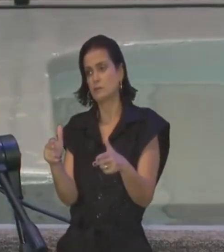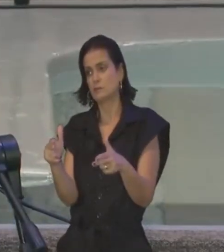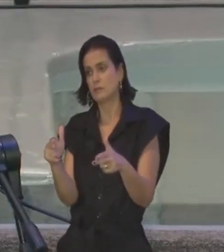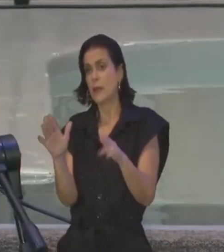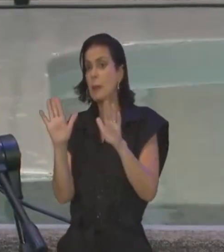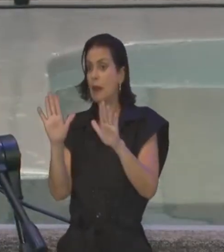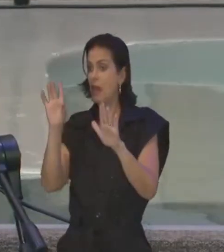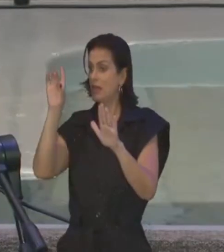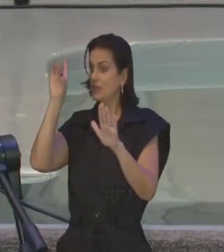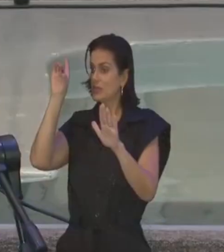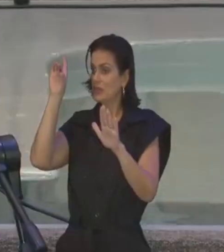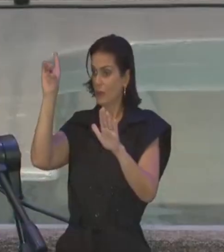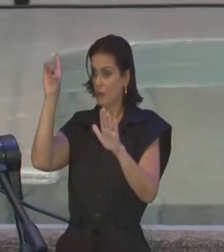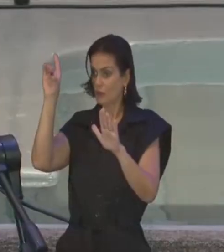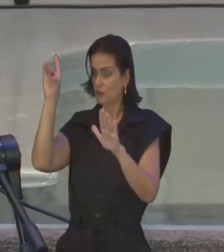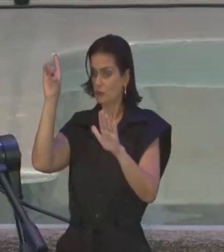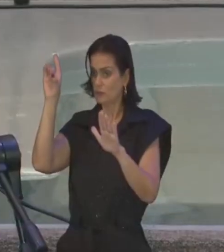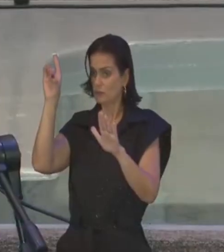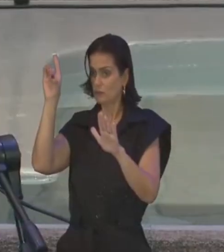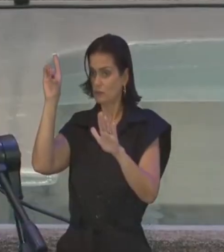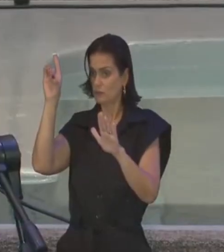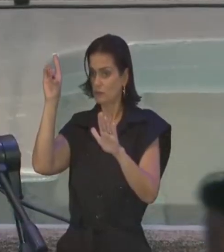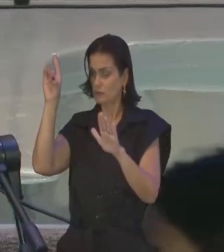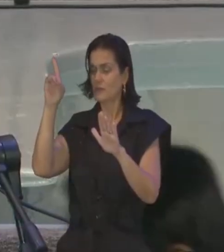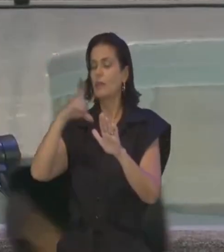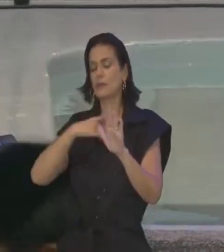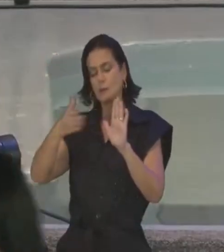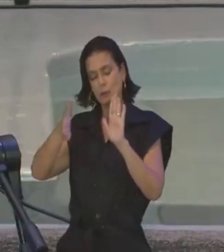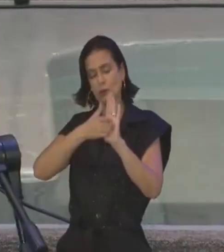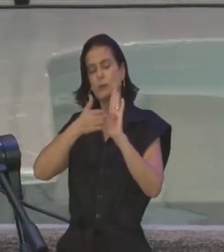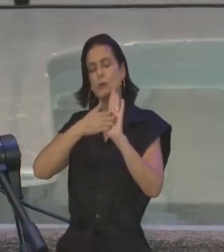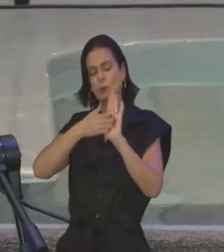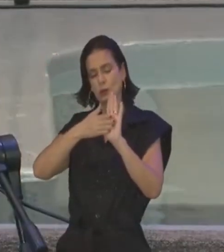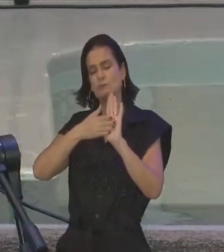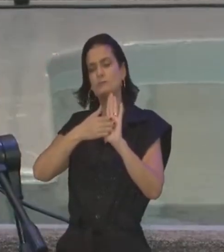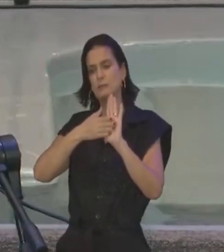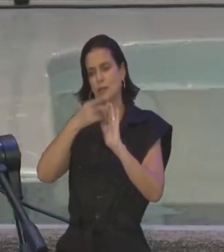mas Deus tem propósito na sua vida,